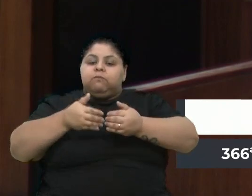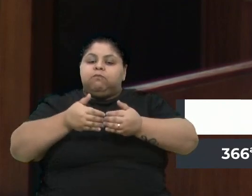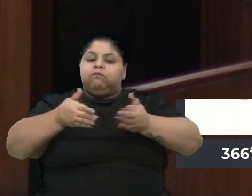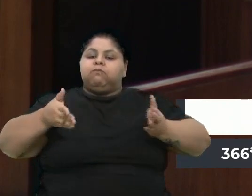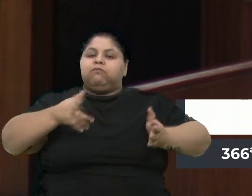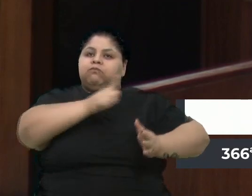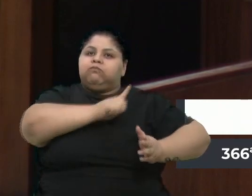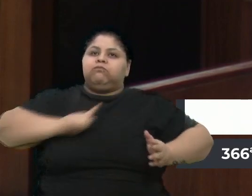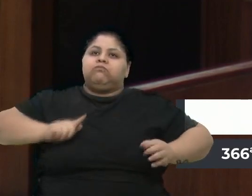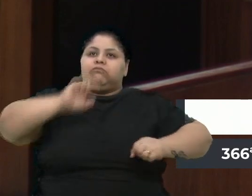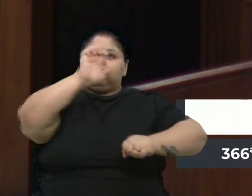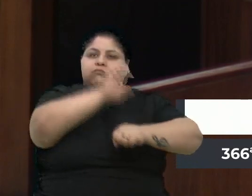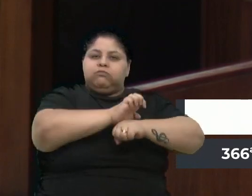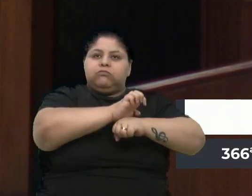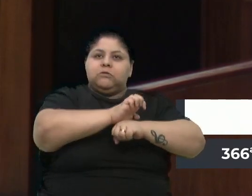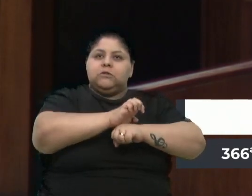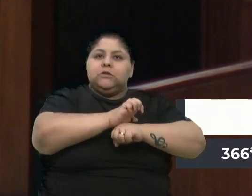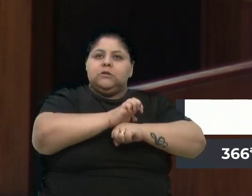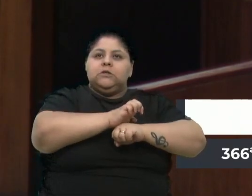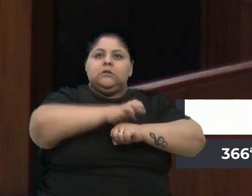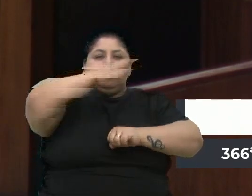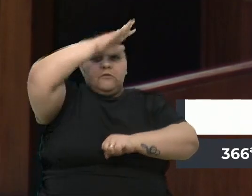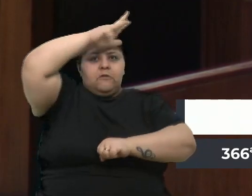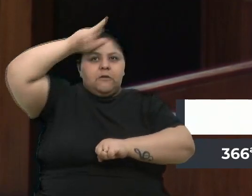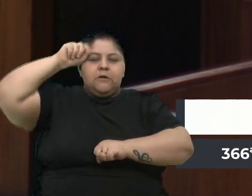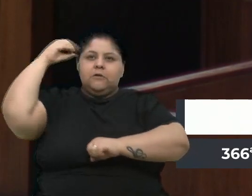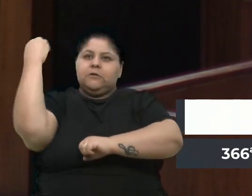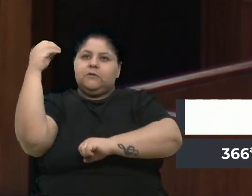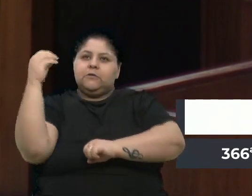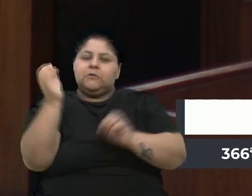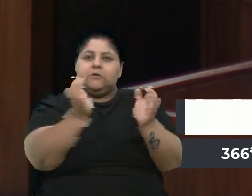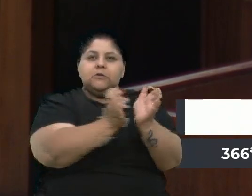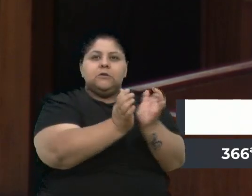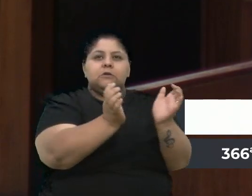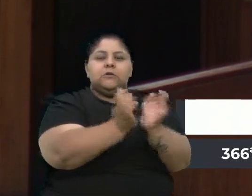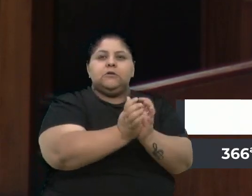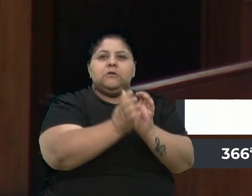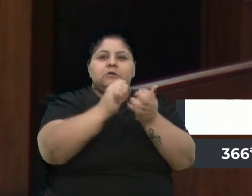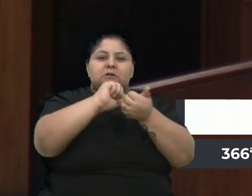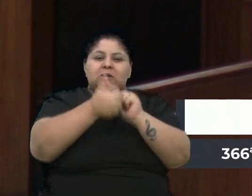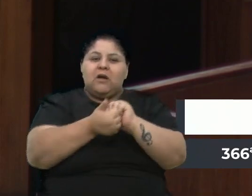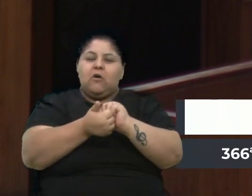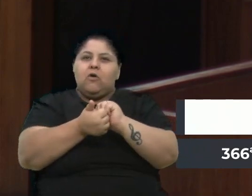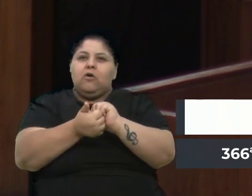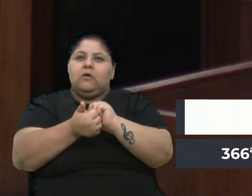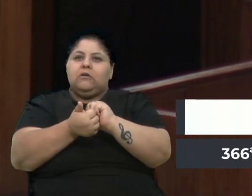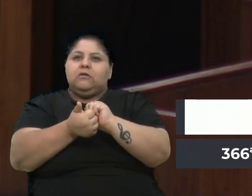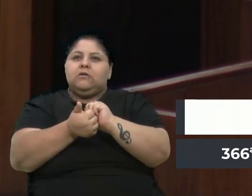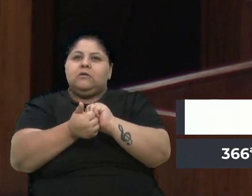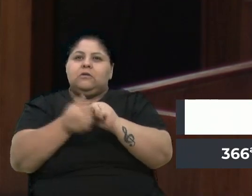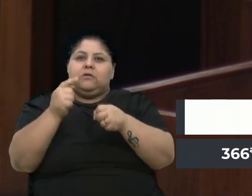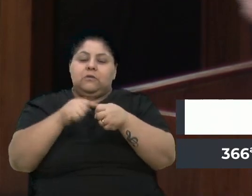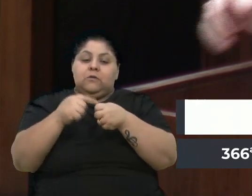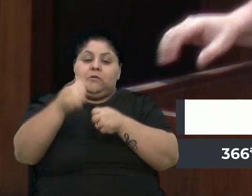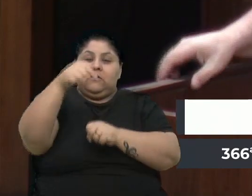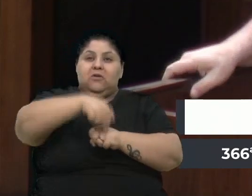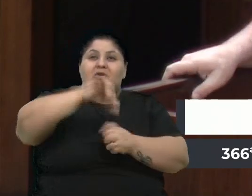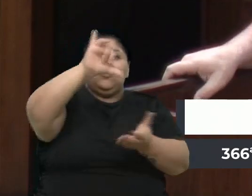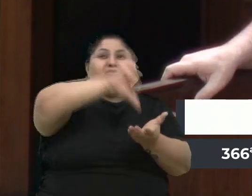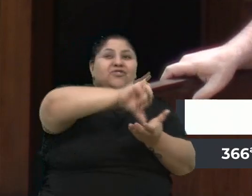do estado, da Prefeitura de Porto Alegre, da Federação Gaúcha de Futebol, para que Caxias do Sul seja uma das dos centros de treinamento da